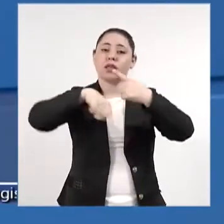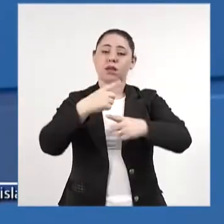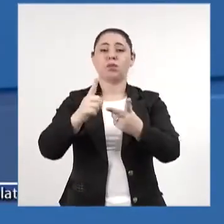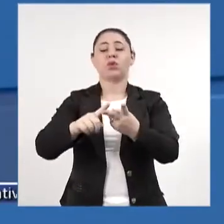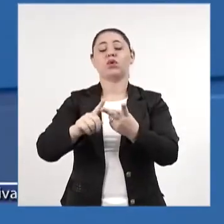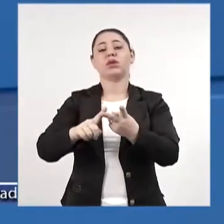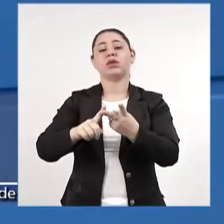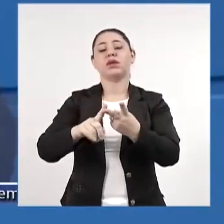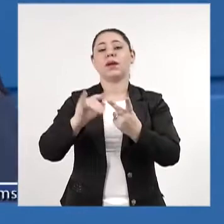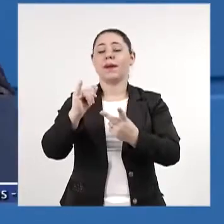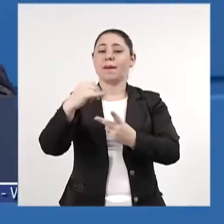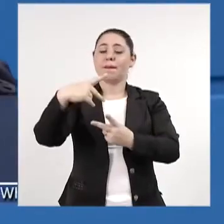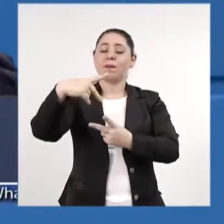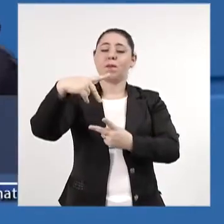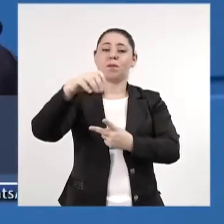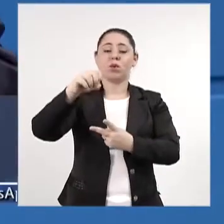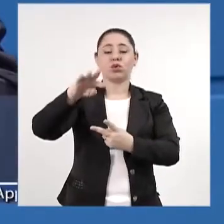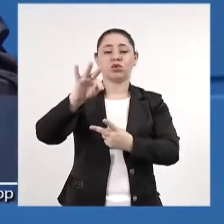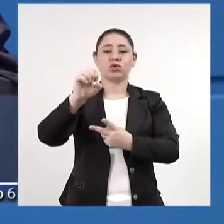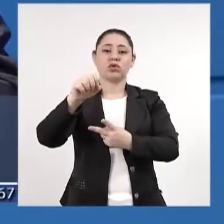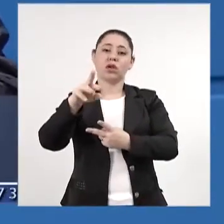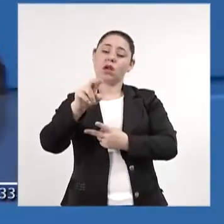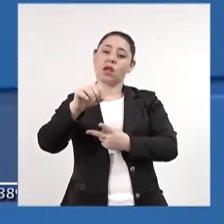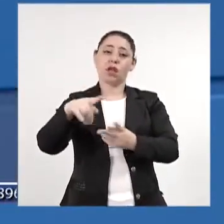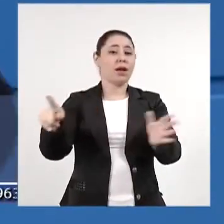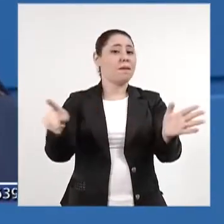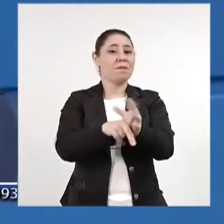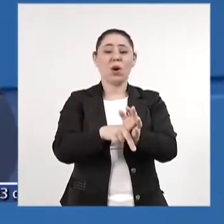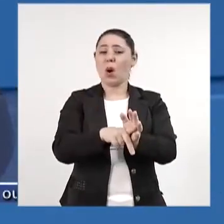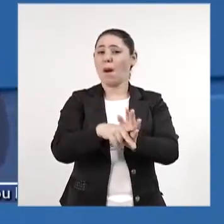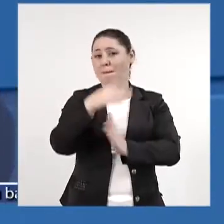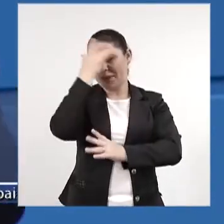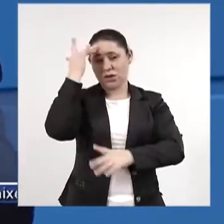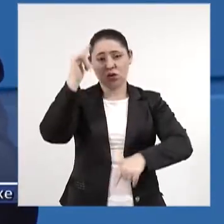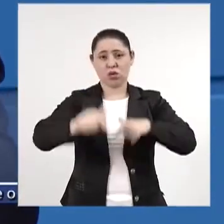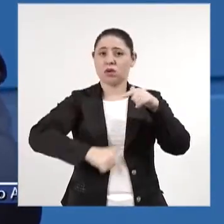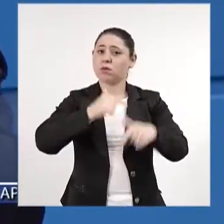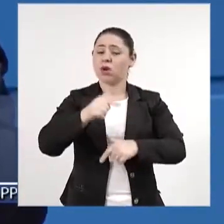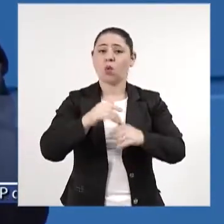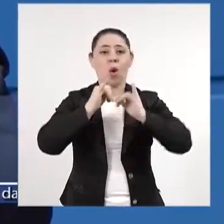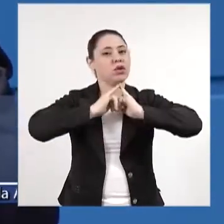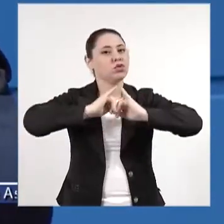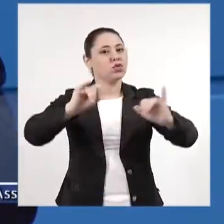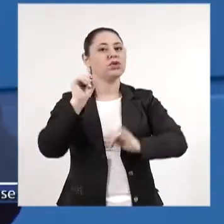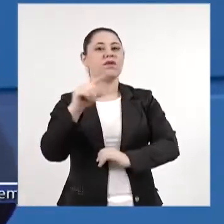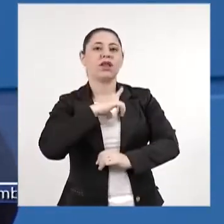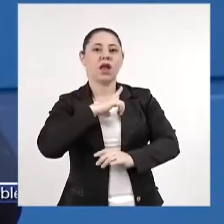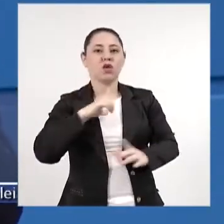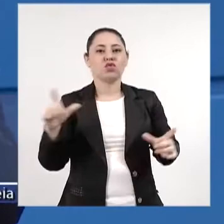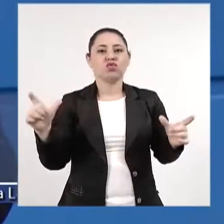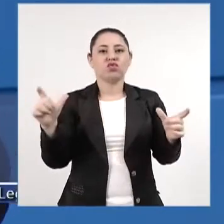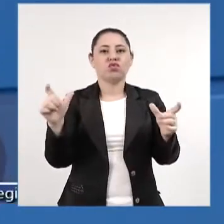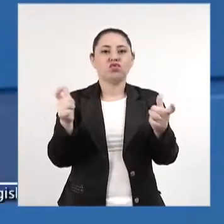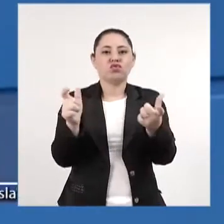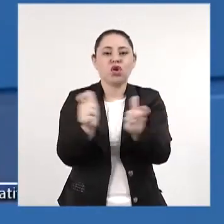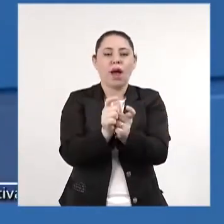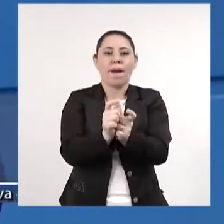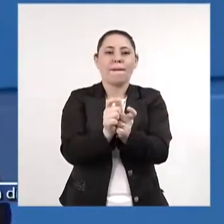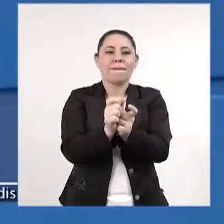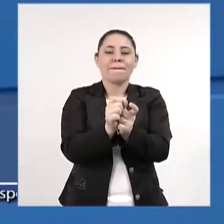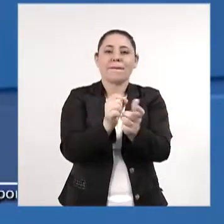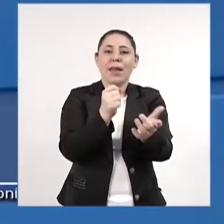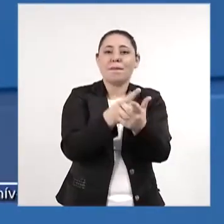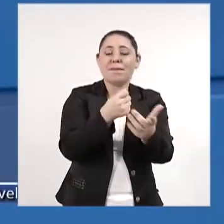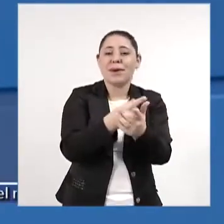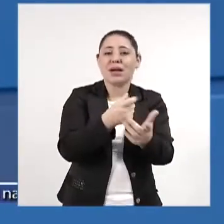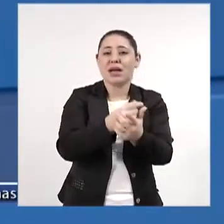imposto de renda, que mexe com o trabalhador. O anúncio de que nós íamos ter uma diminuição da contribuição de imposto de renda